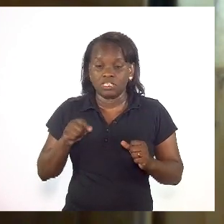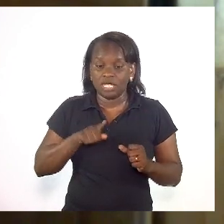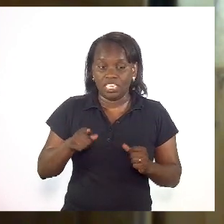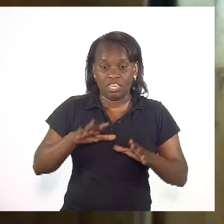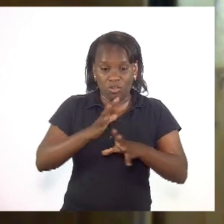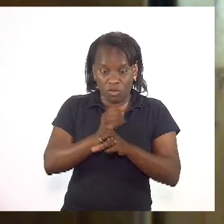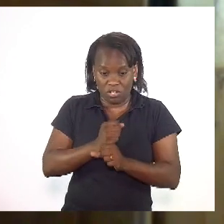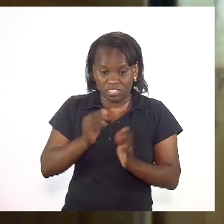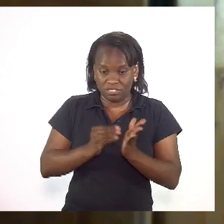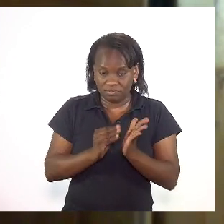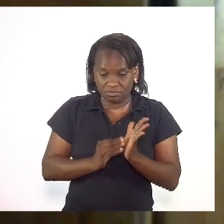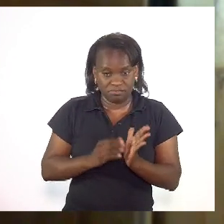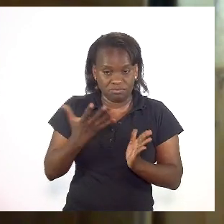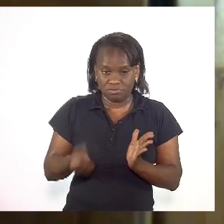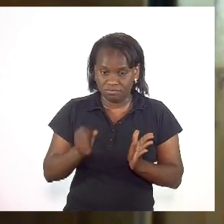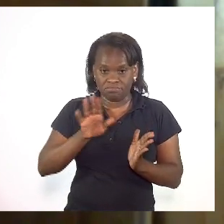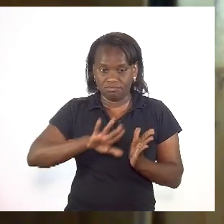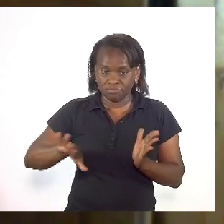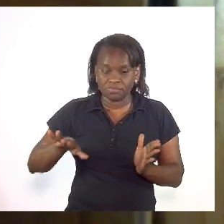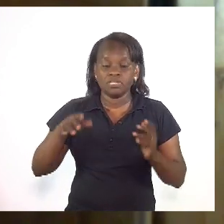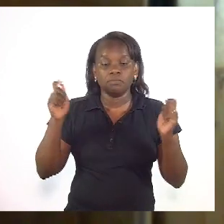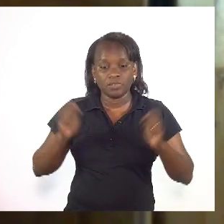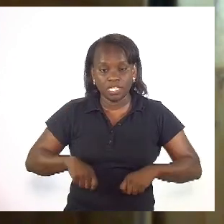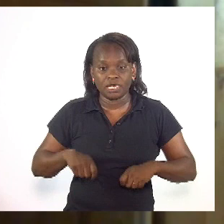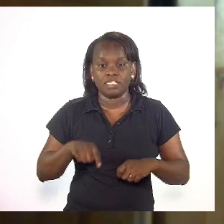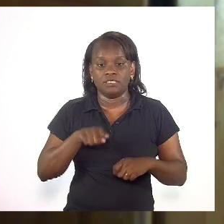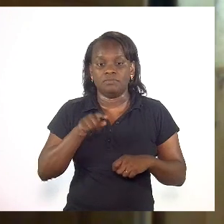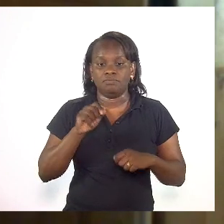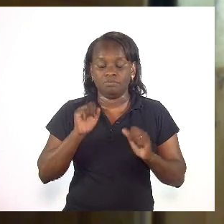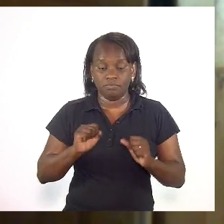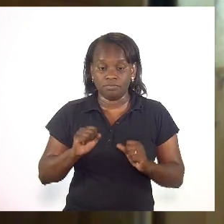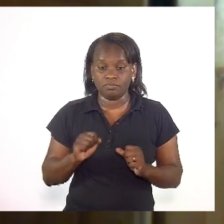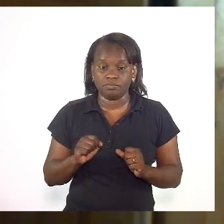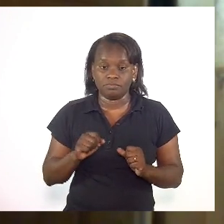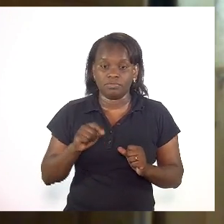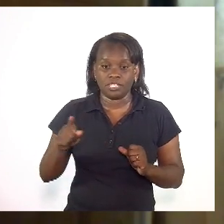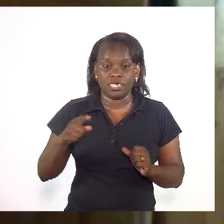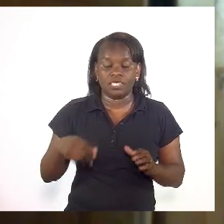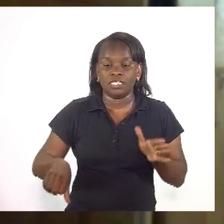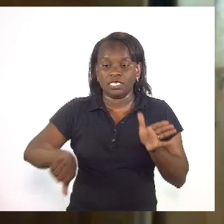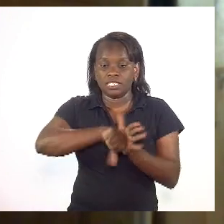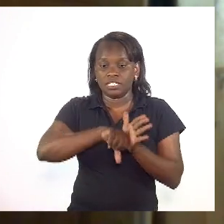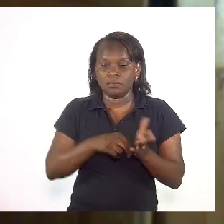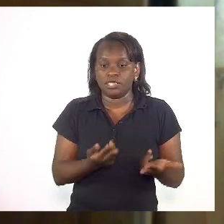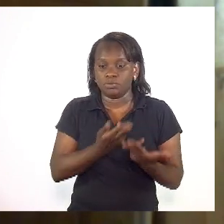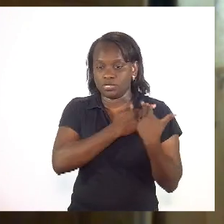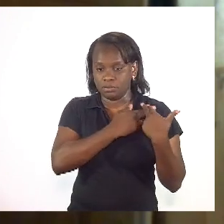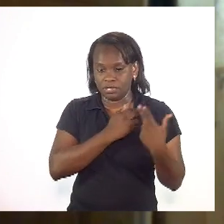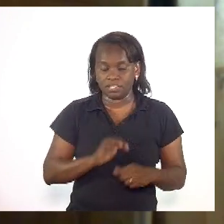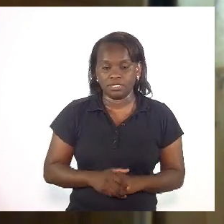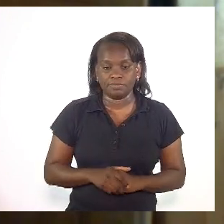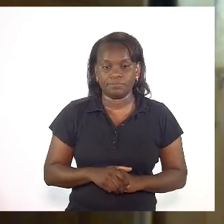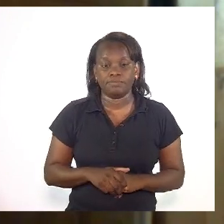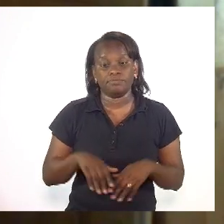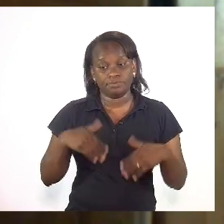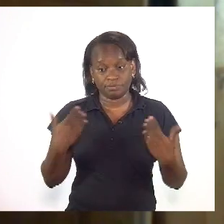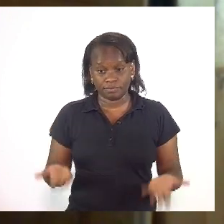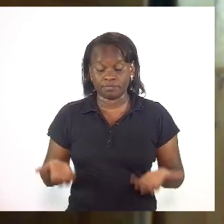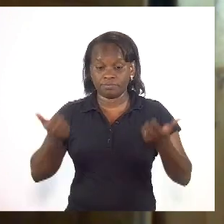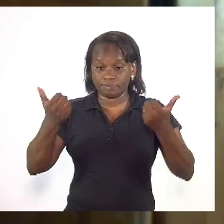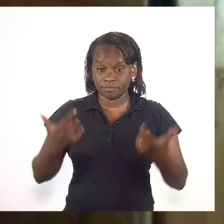das contas leva à possibilidade do cometimento do crime de responsabilidade. Assim